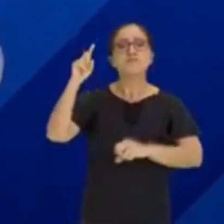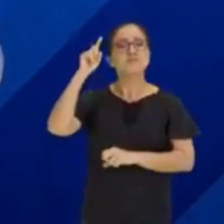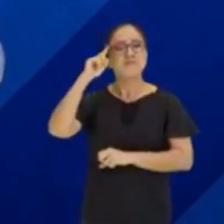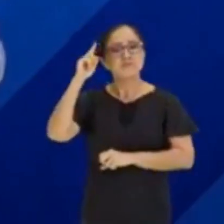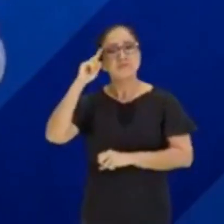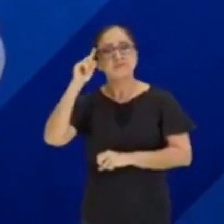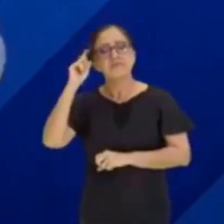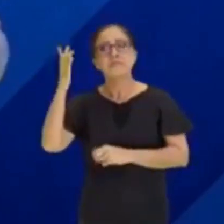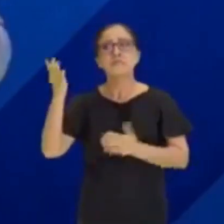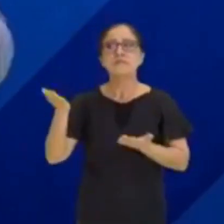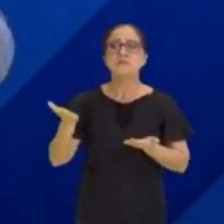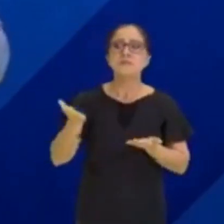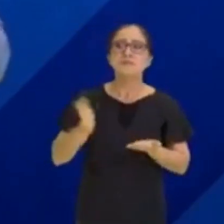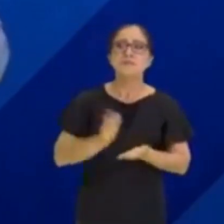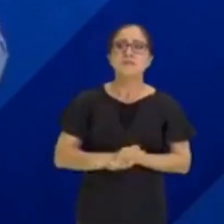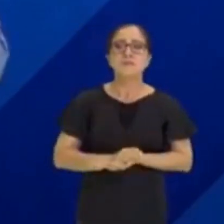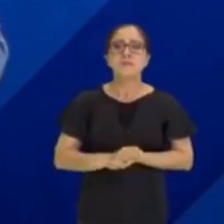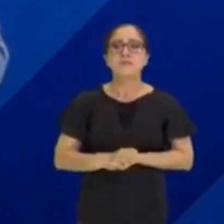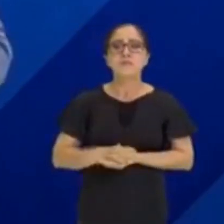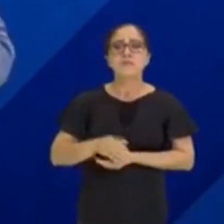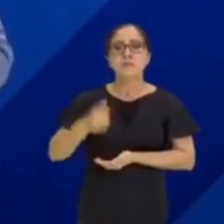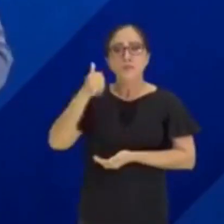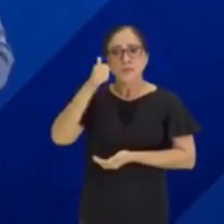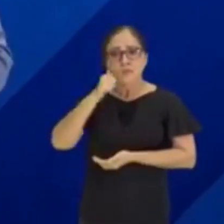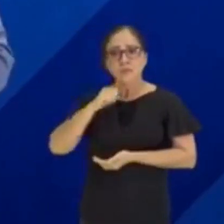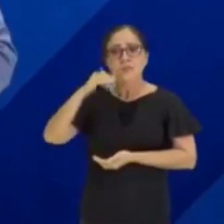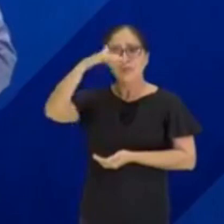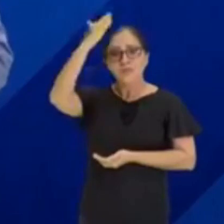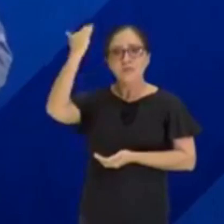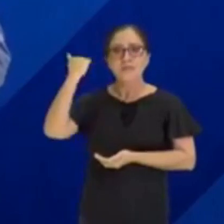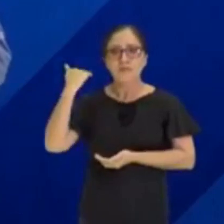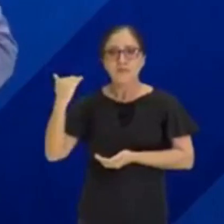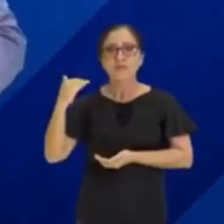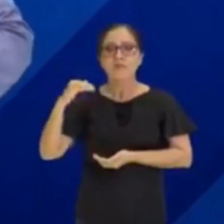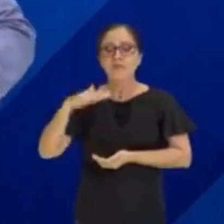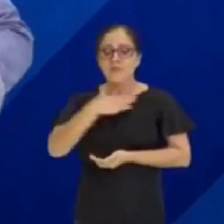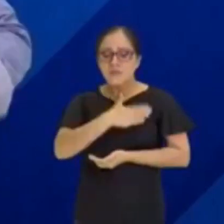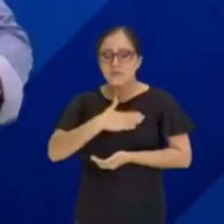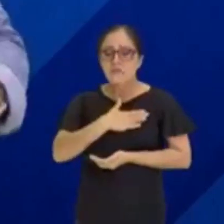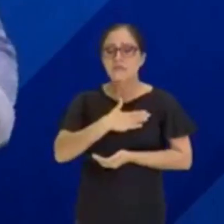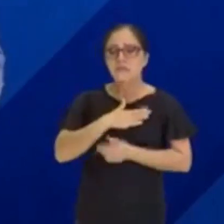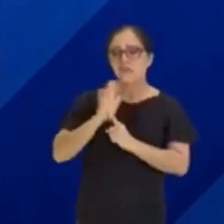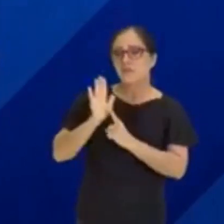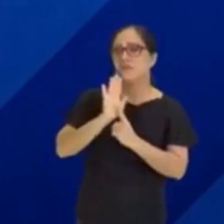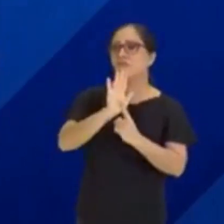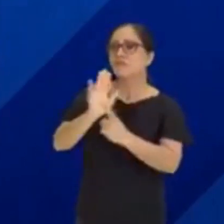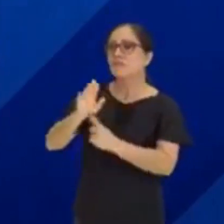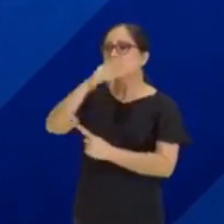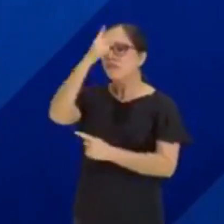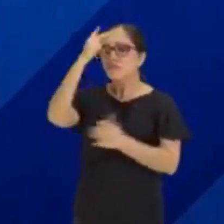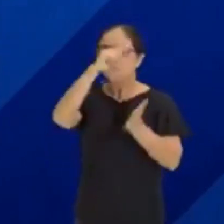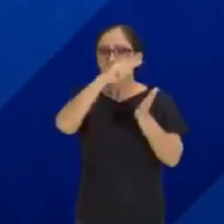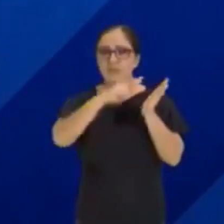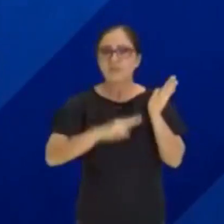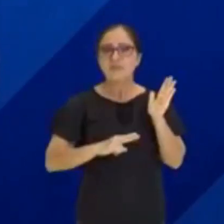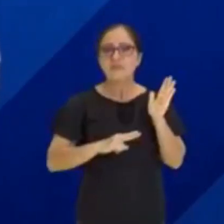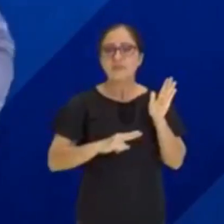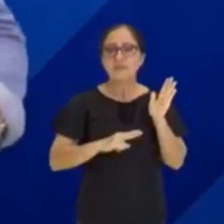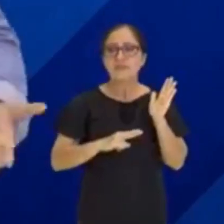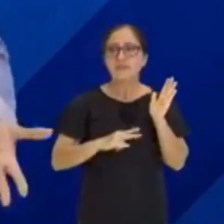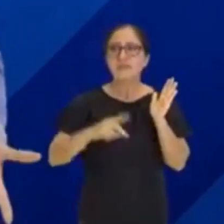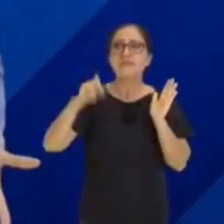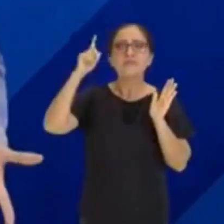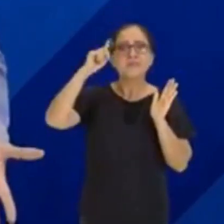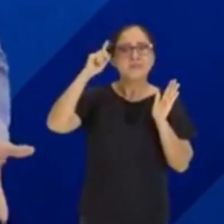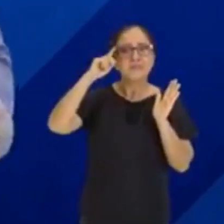também. Ela gosta de fazer o leitor refletir sobre situações até mesmo banais